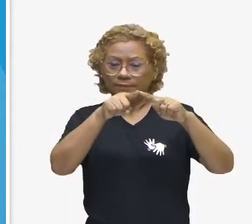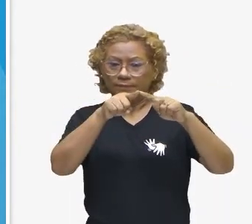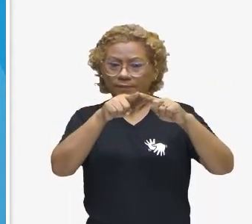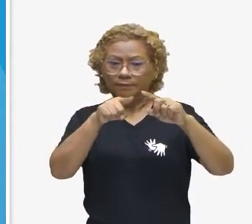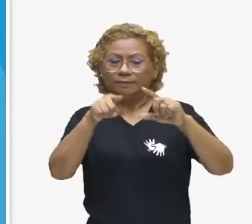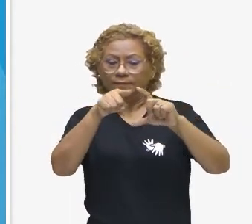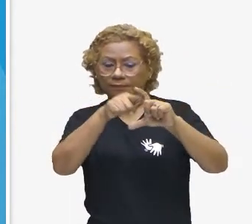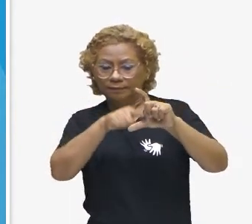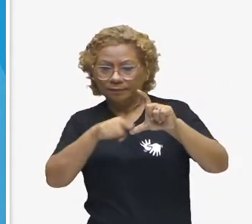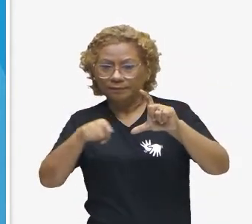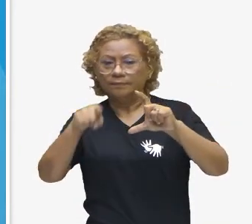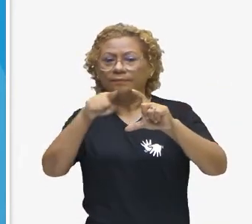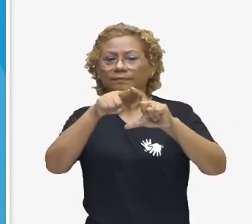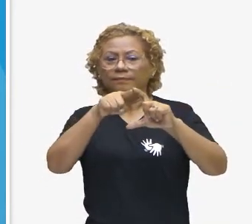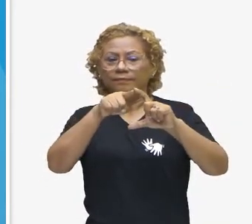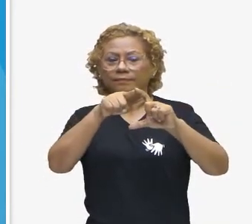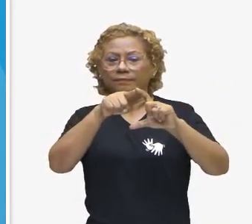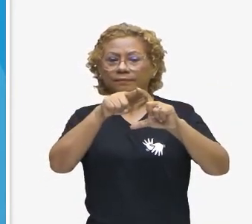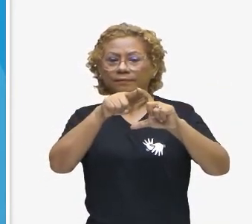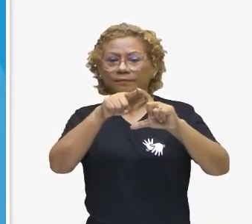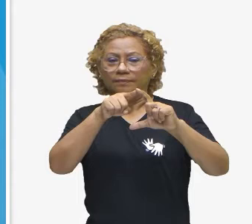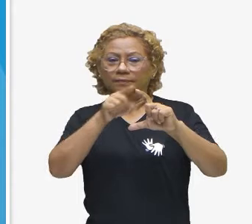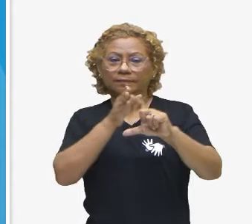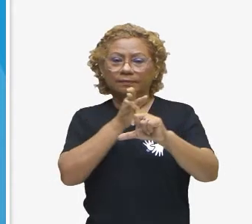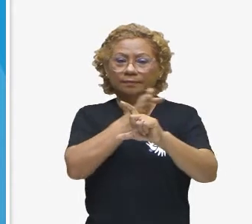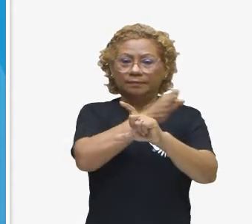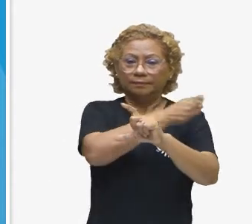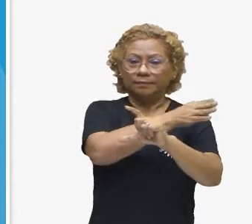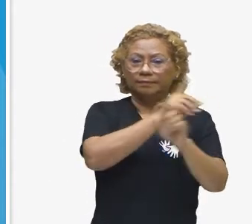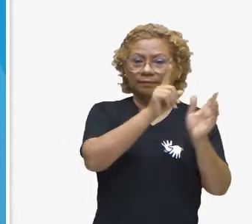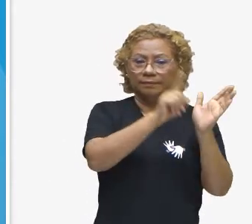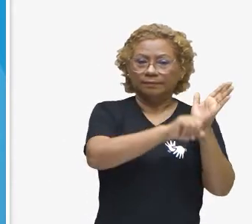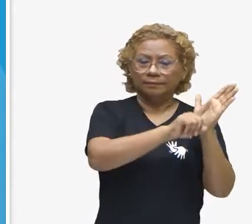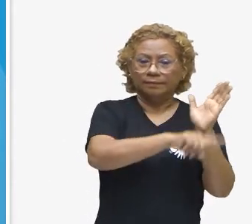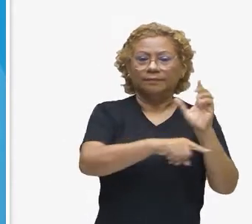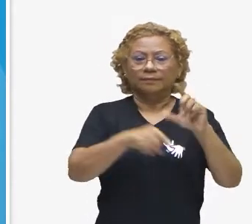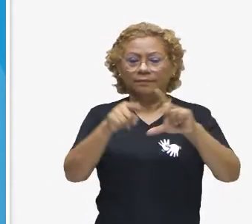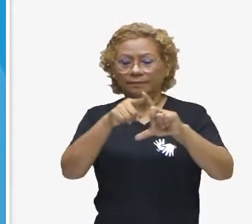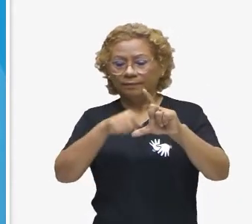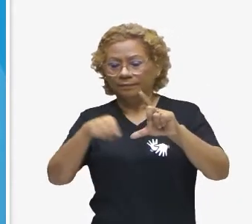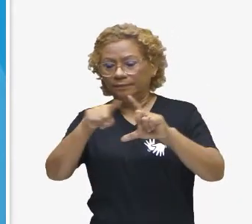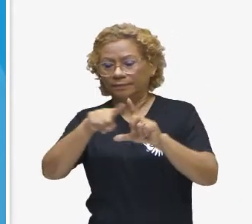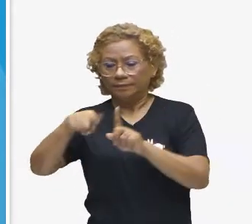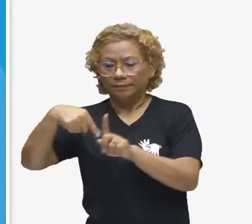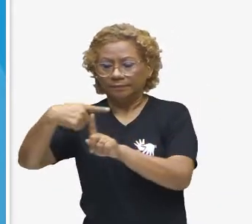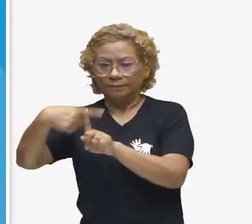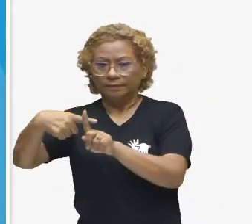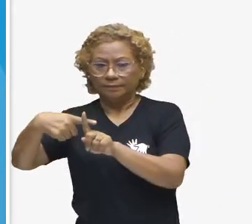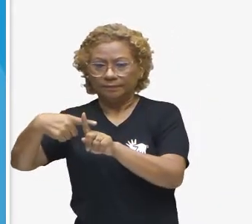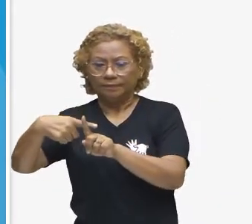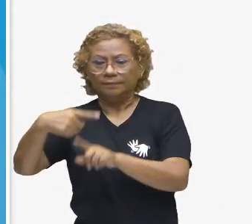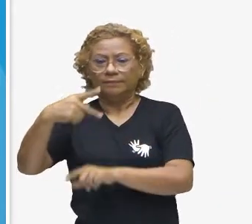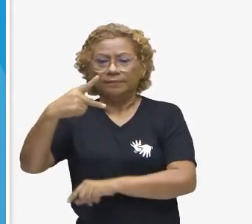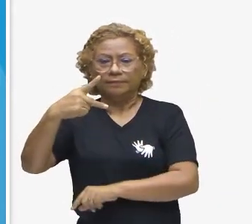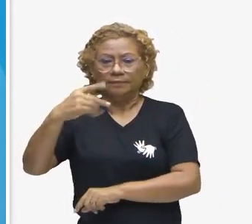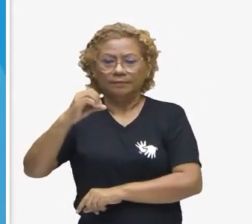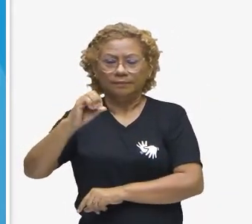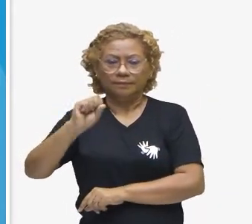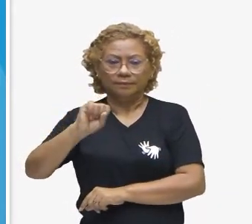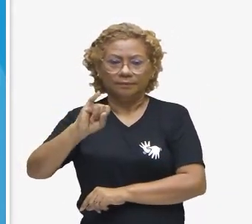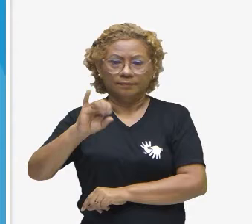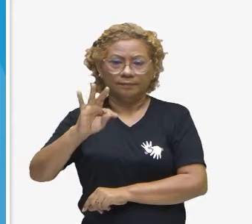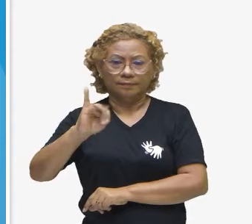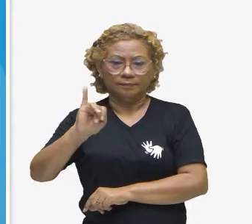esse cosseno, ele tem um valor negativo. E nesse exemplo aqui, ó, o valor do cosseno, que é